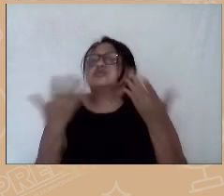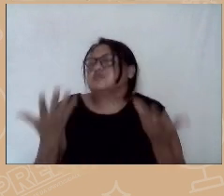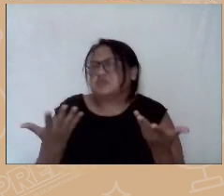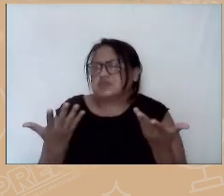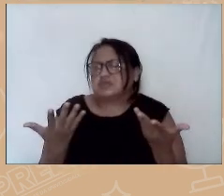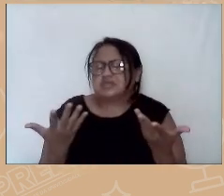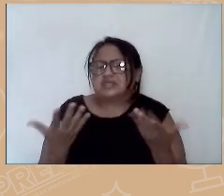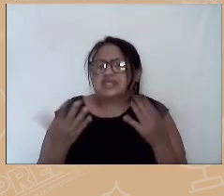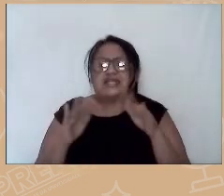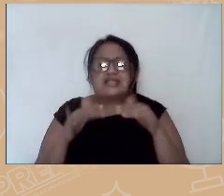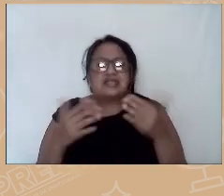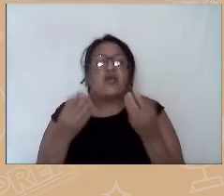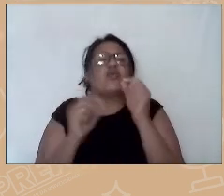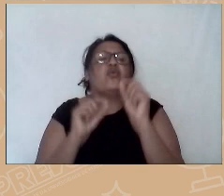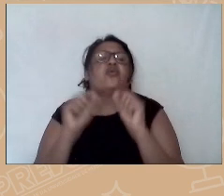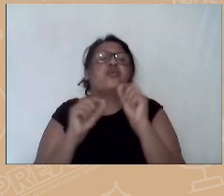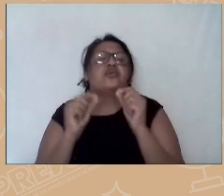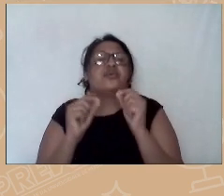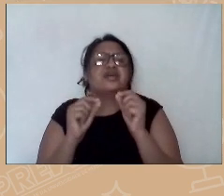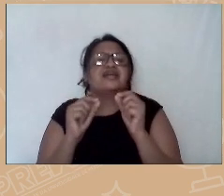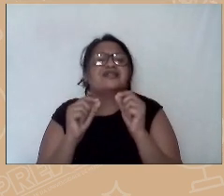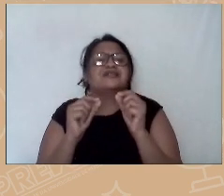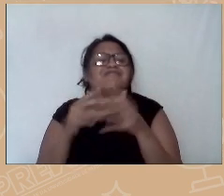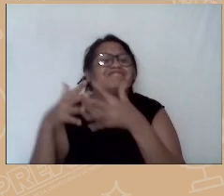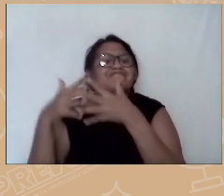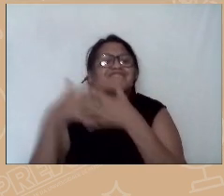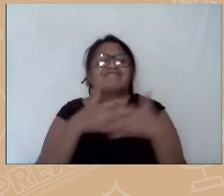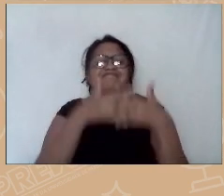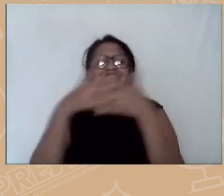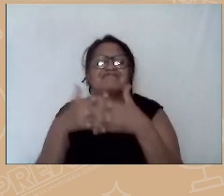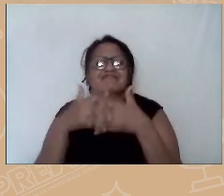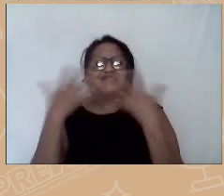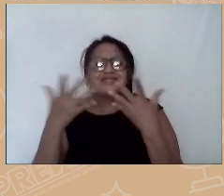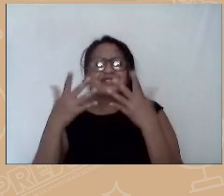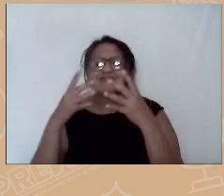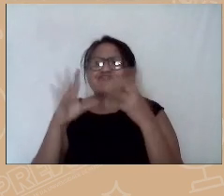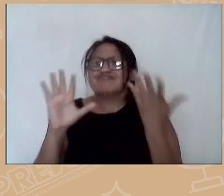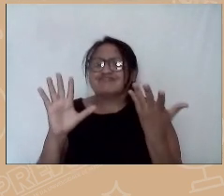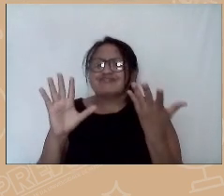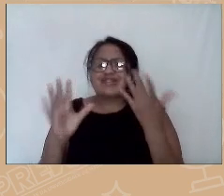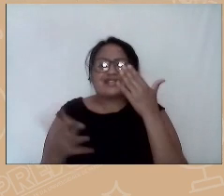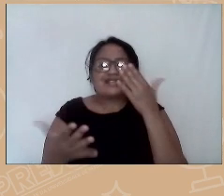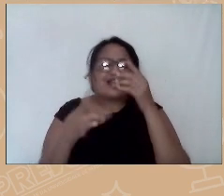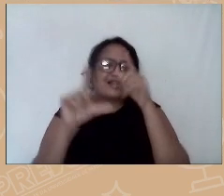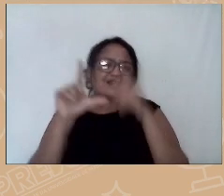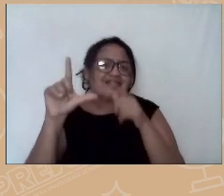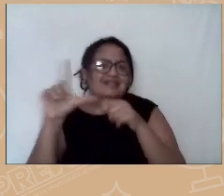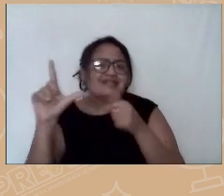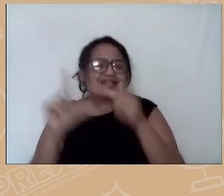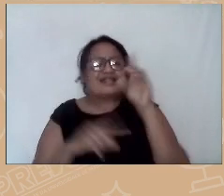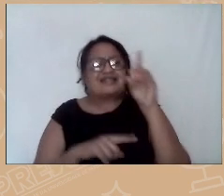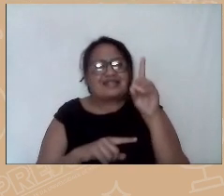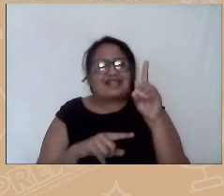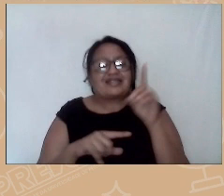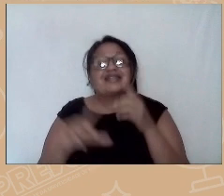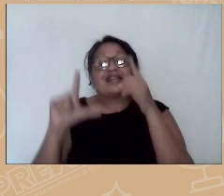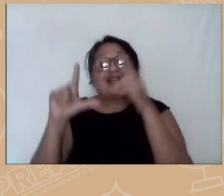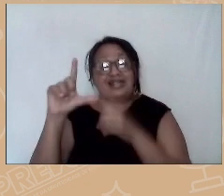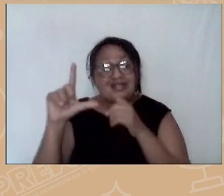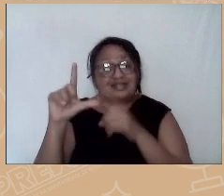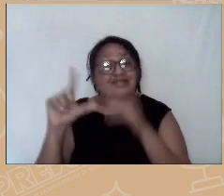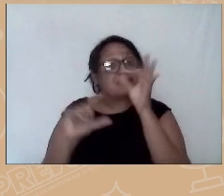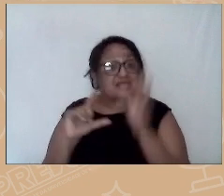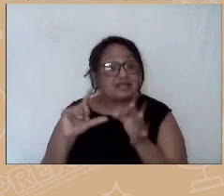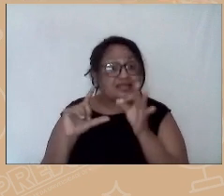é o que quebrou completamente na expectativa da letra D a letra correta a alternativa correta